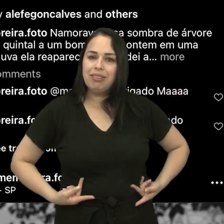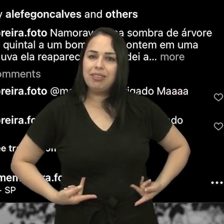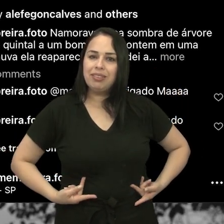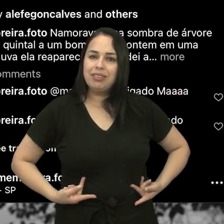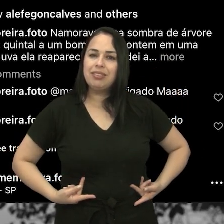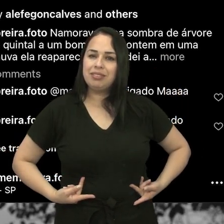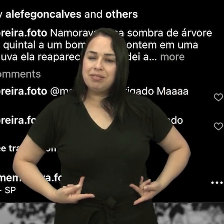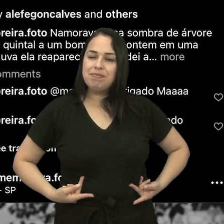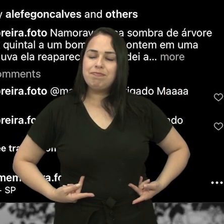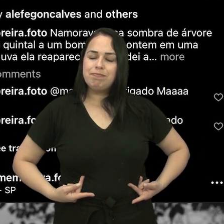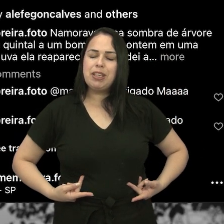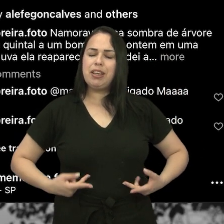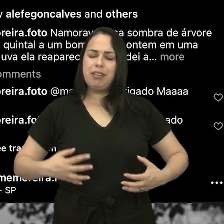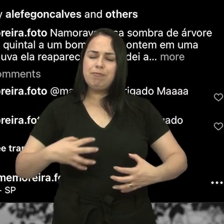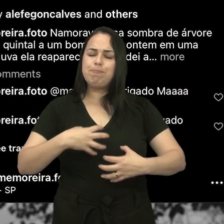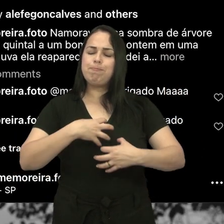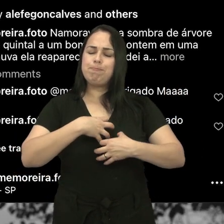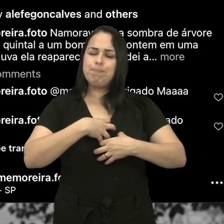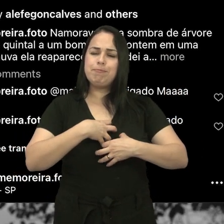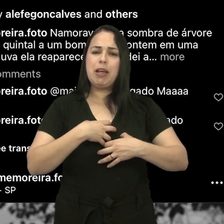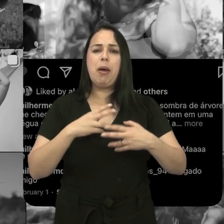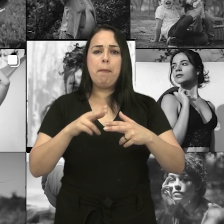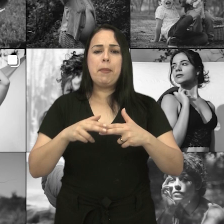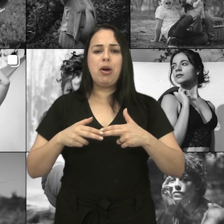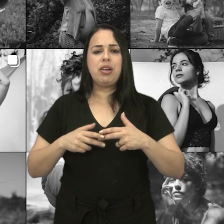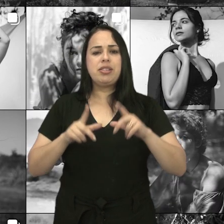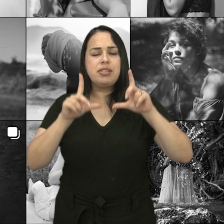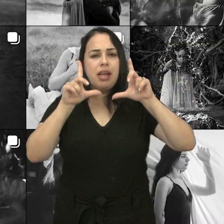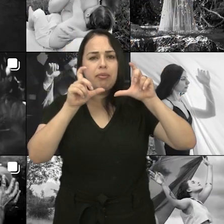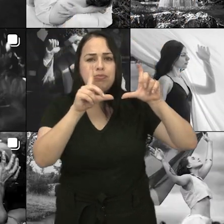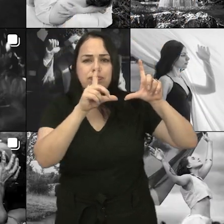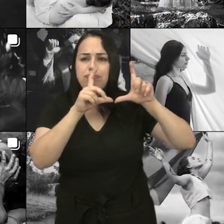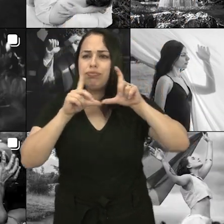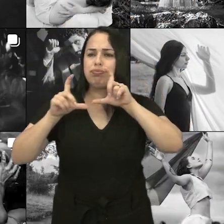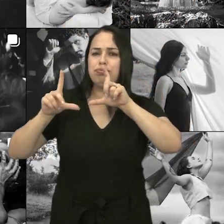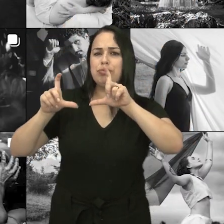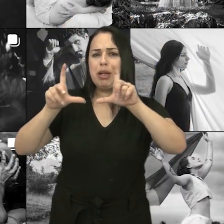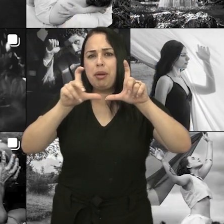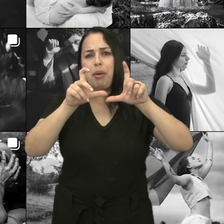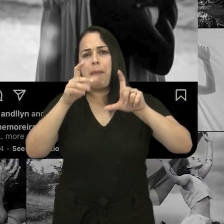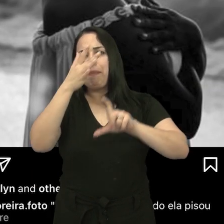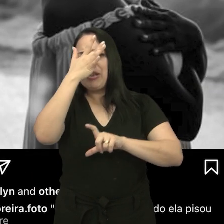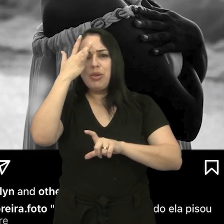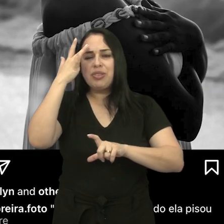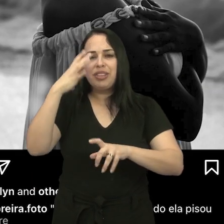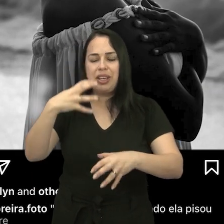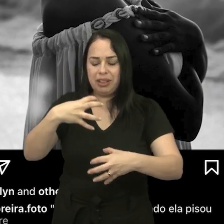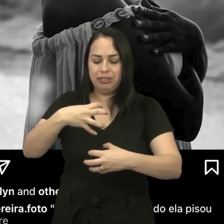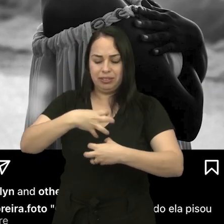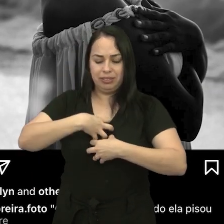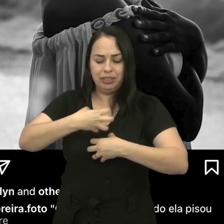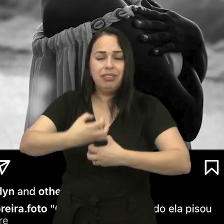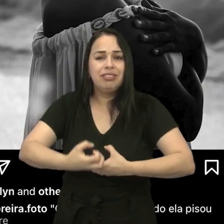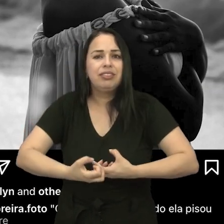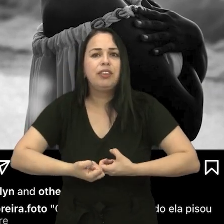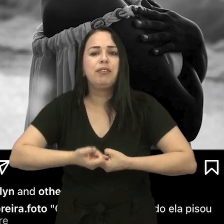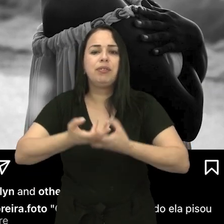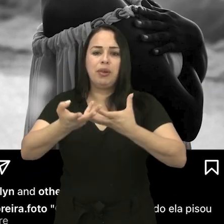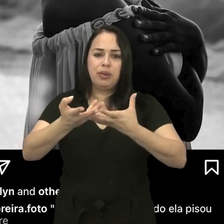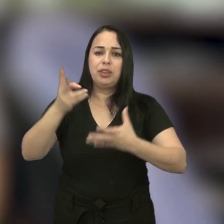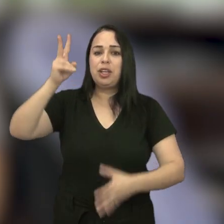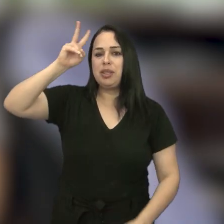a conexão interior. Por isso, ele sempre registra imagens de pessoas buscando transmitir sentimentos e